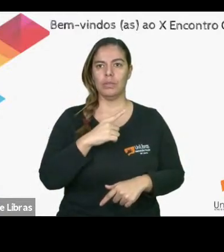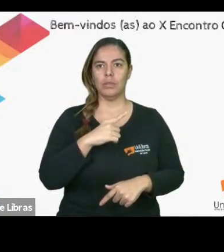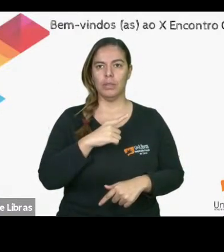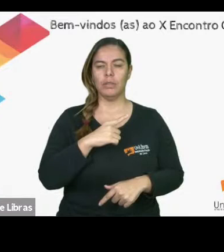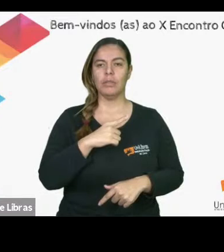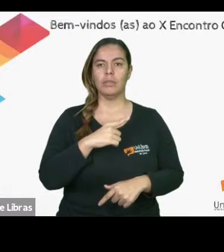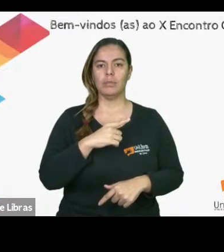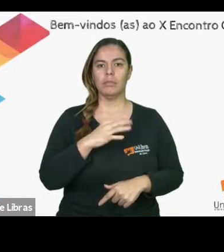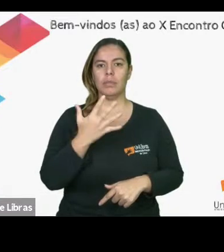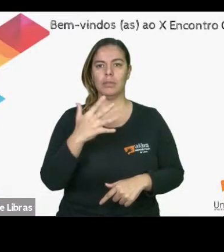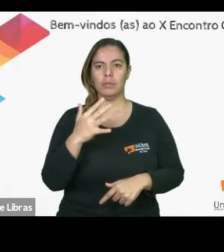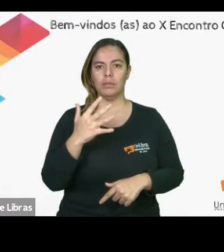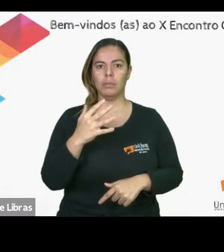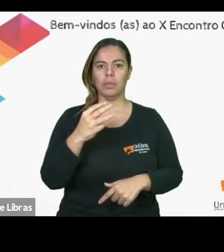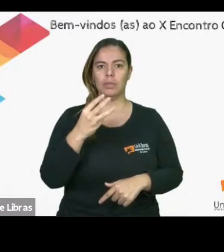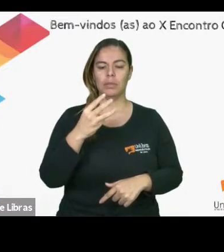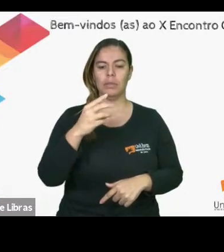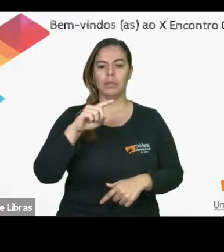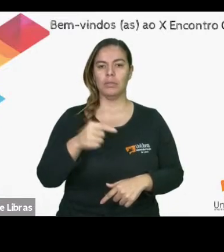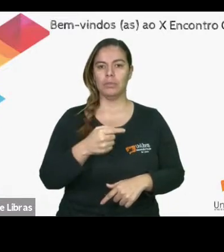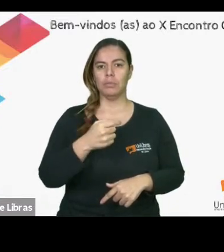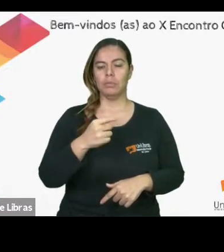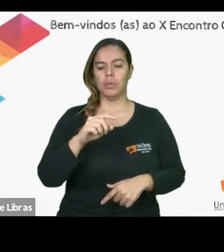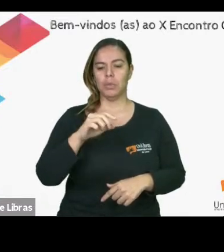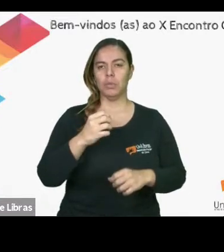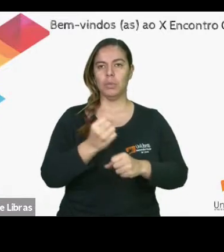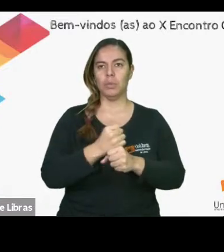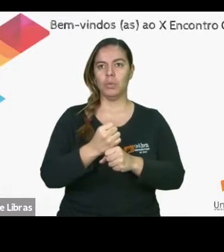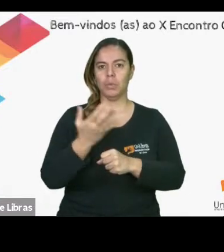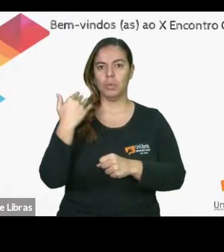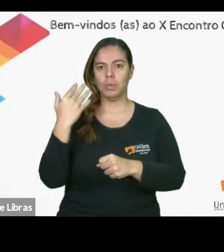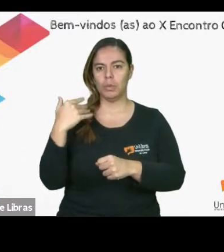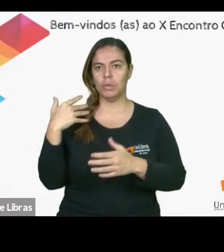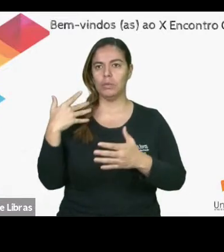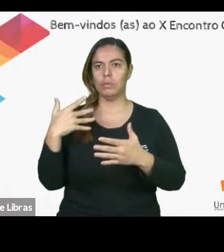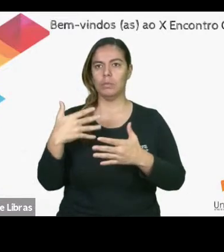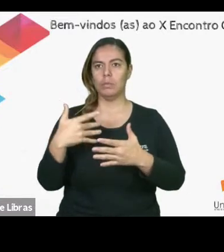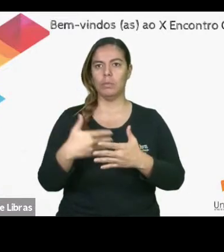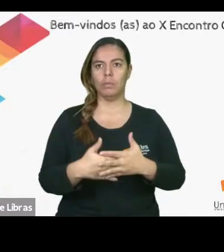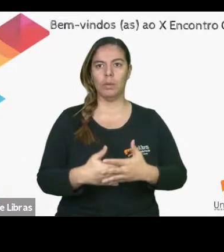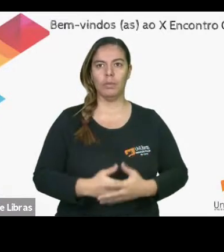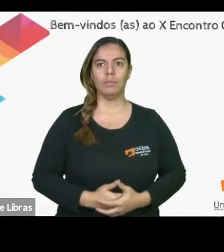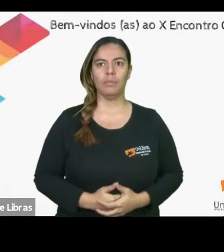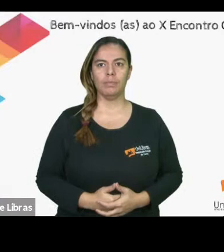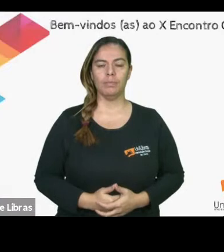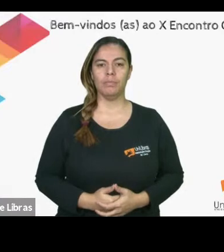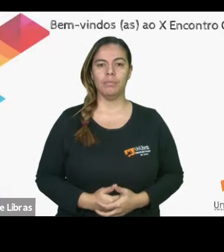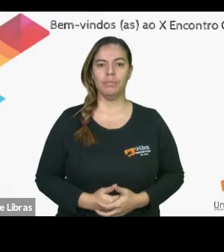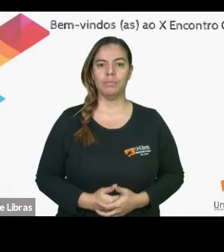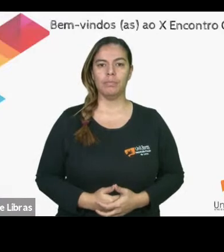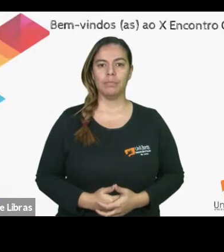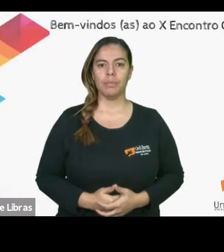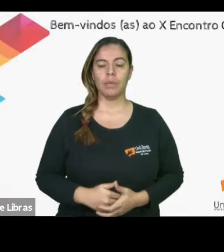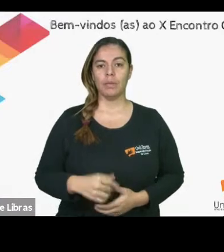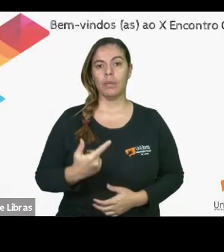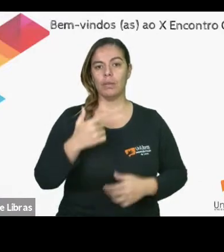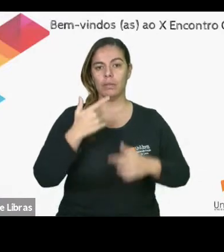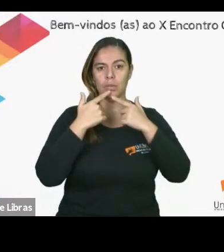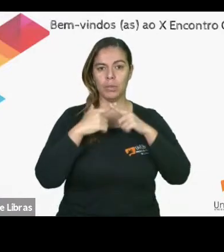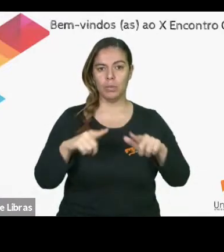calculando aí 300 mil anos para os sapiens, mas o Erecto já, certamente, já tinha linguagem, já